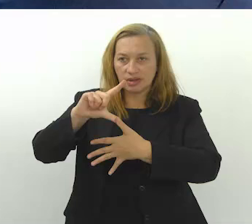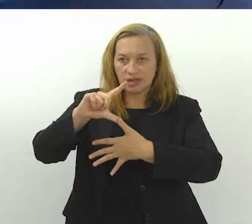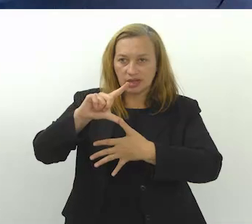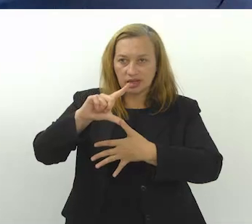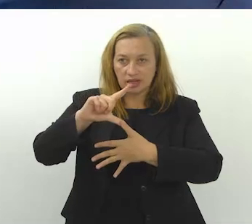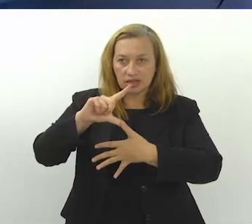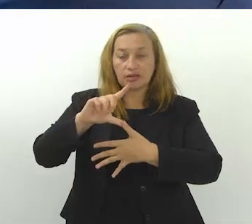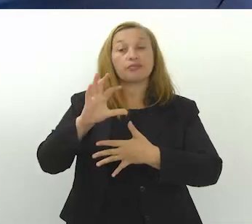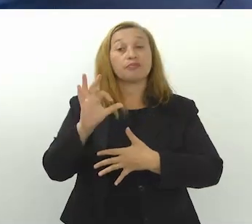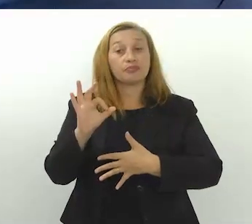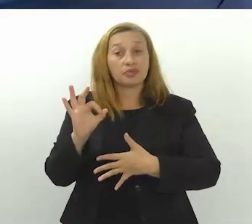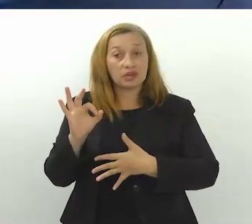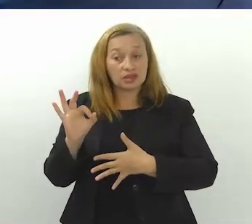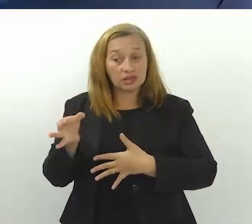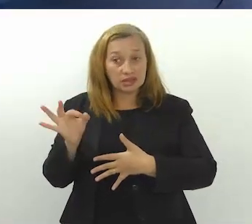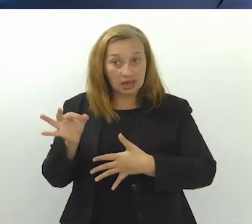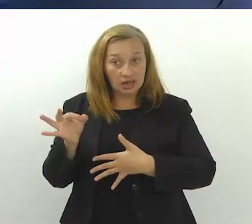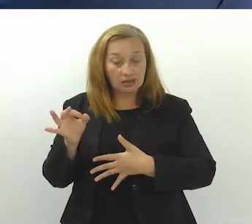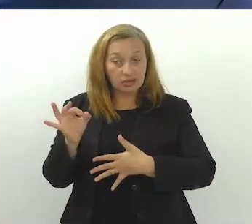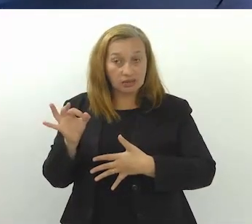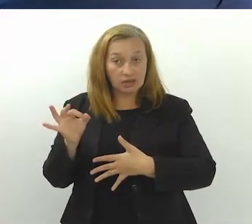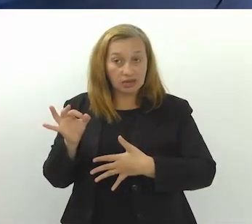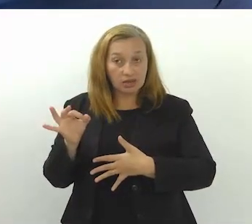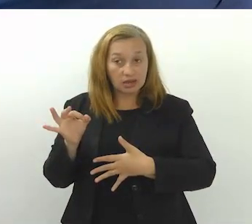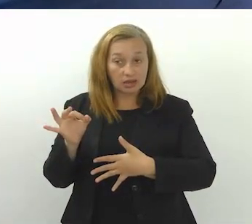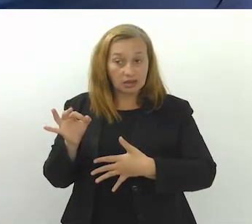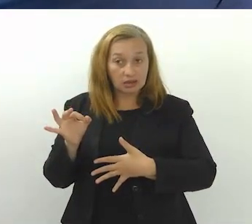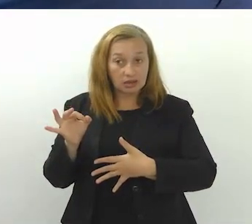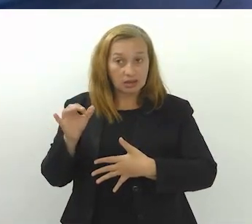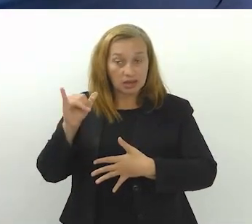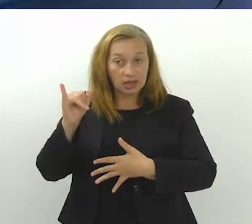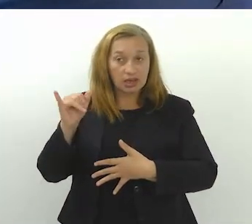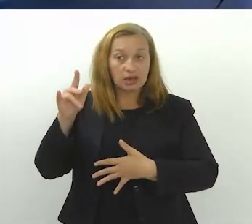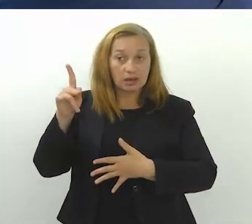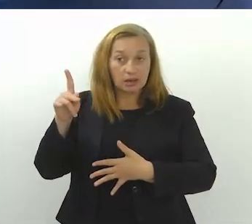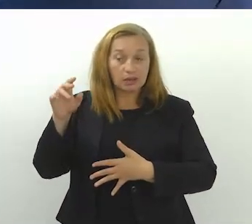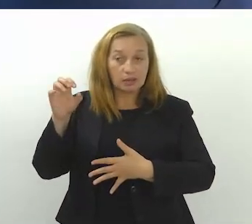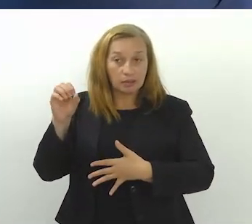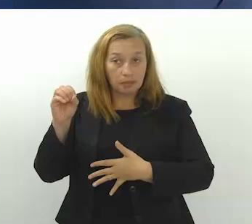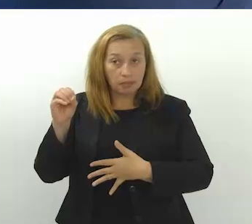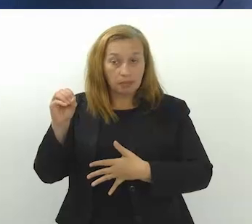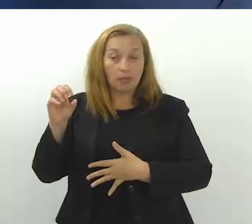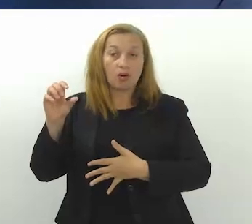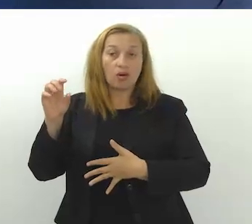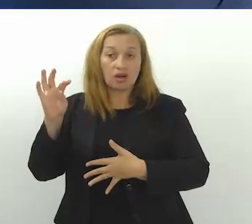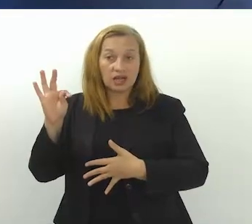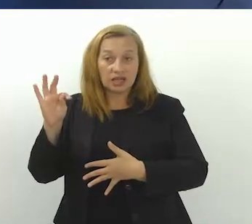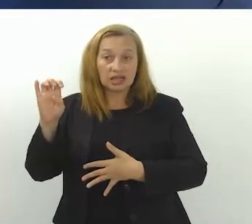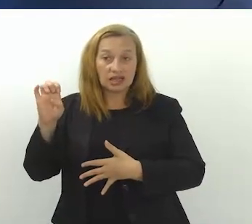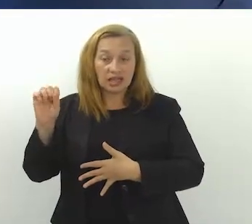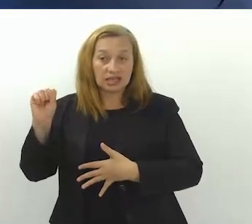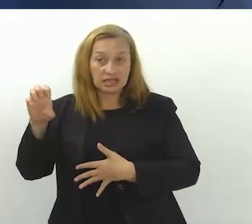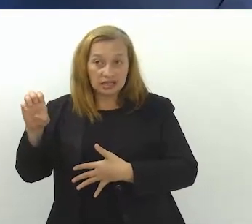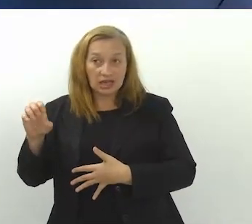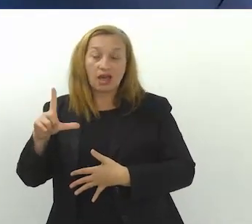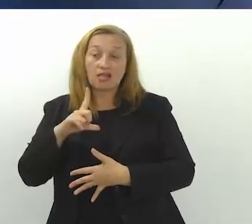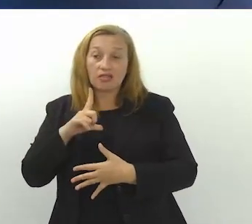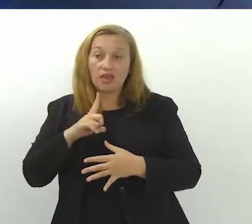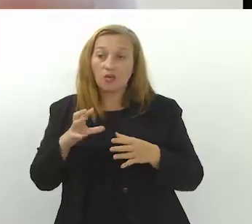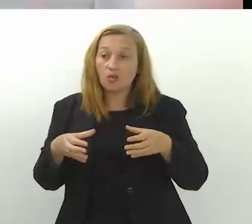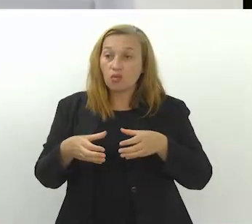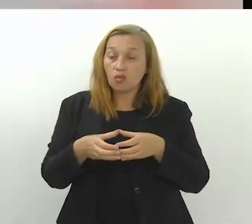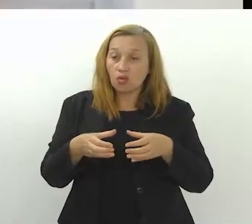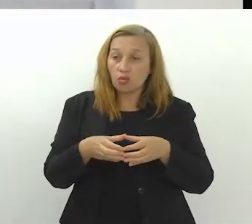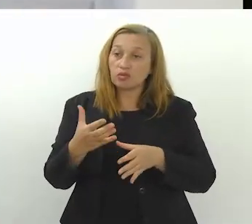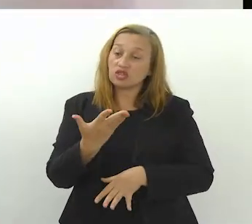latino-americanos, a tendência é uma hipótese, né, é que isso que venha a se acirrar. Por quê? Porque você tem uma rede